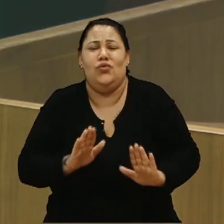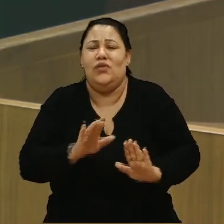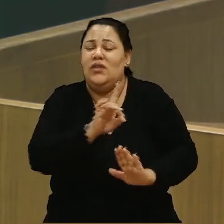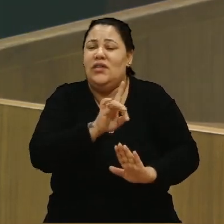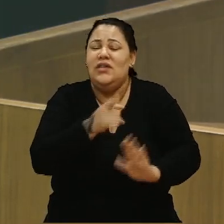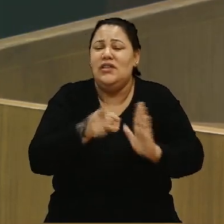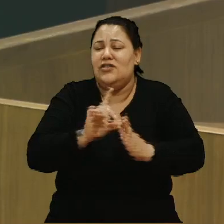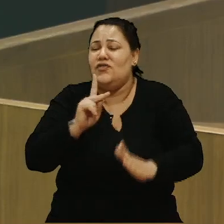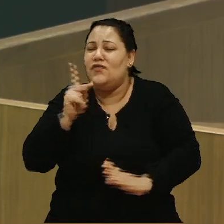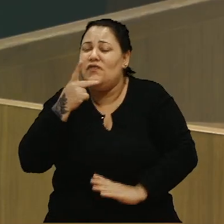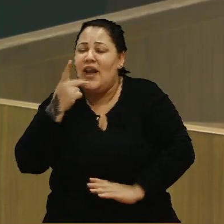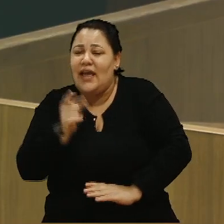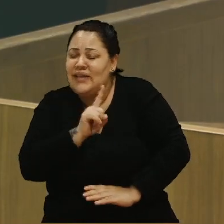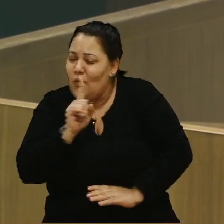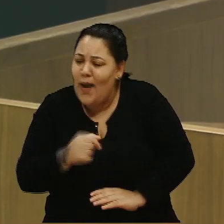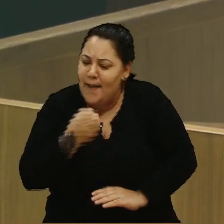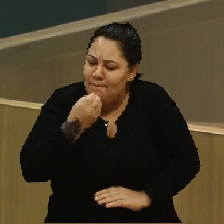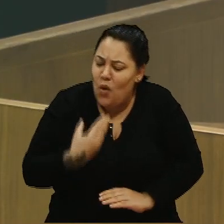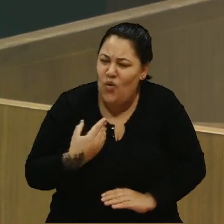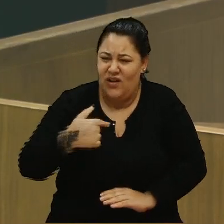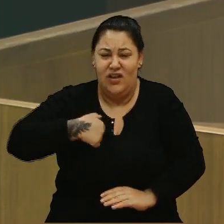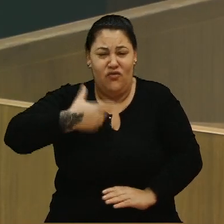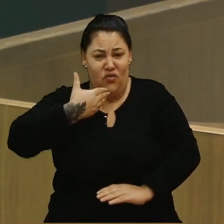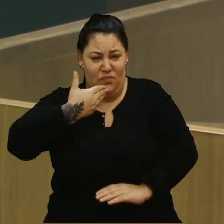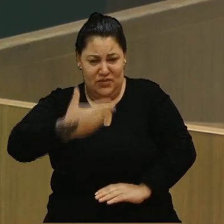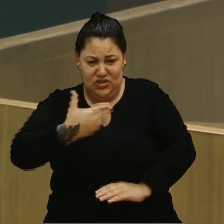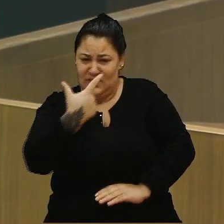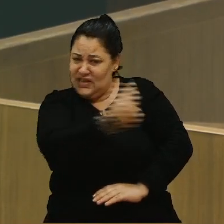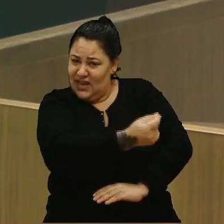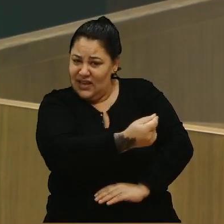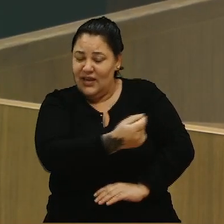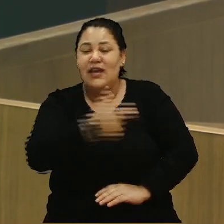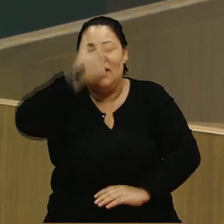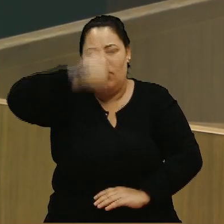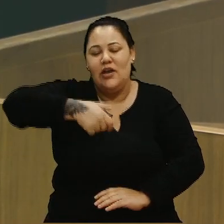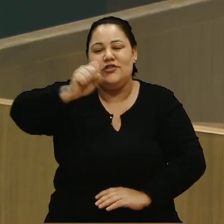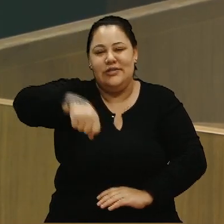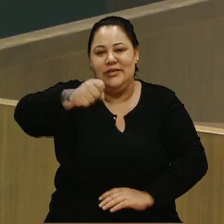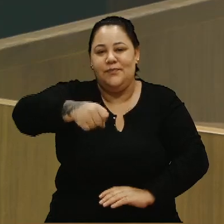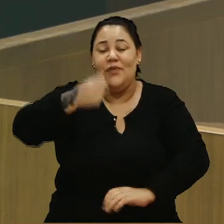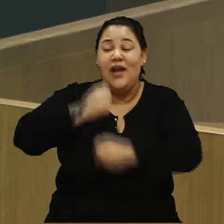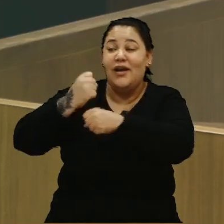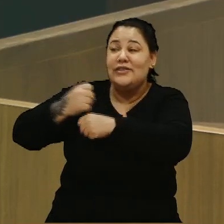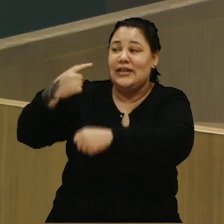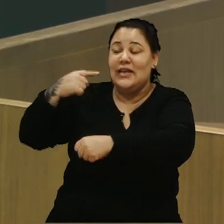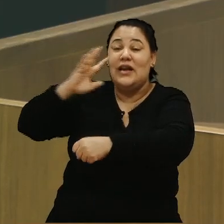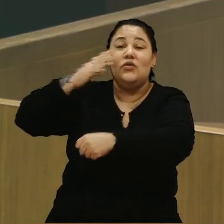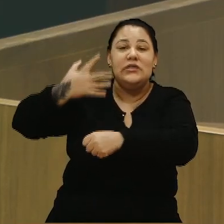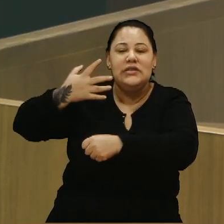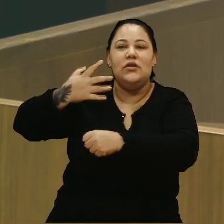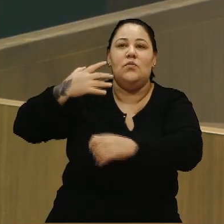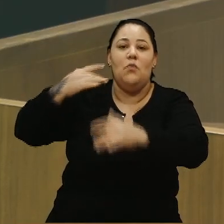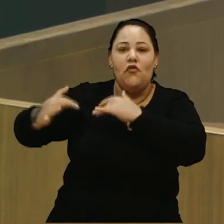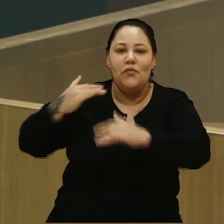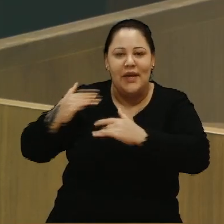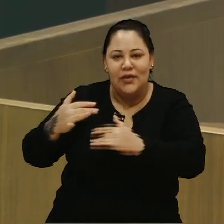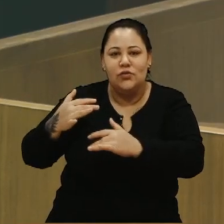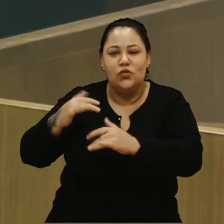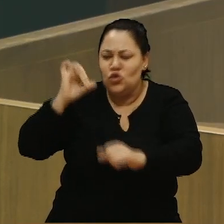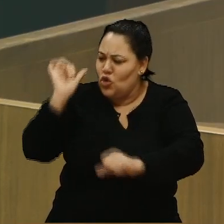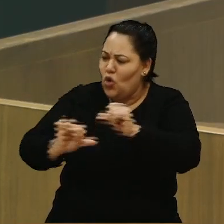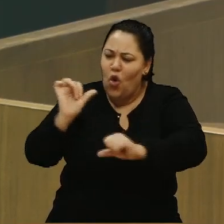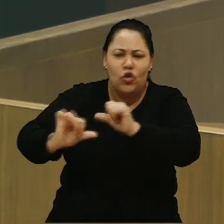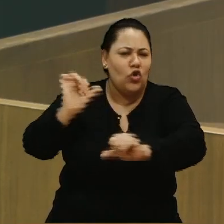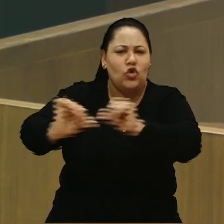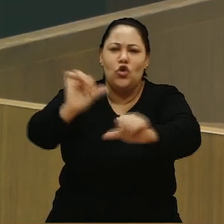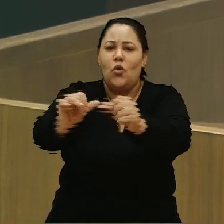para sair, penso que se não tivesse acontecido no passado todo um movimento, se a gente não estaria ainda vivendo a escravidão. Pensa lá no que